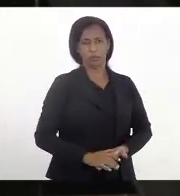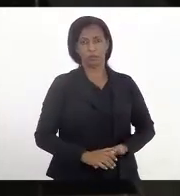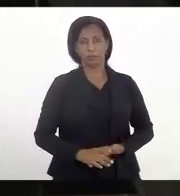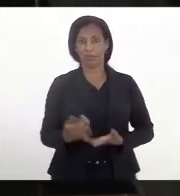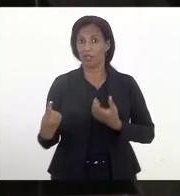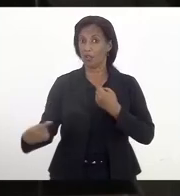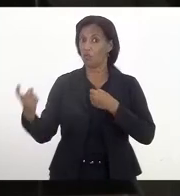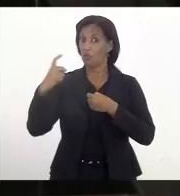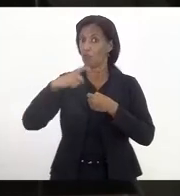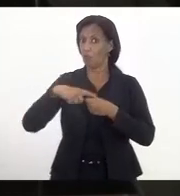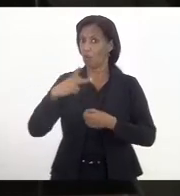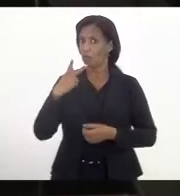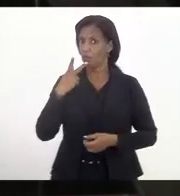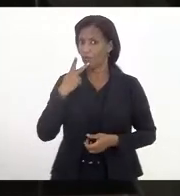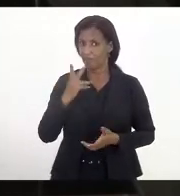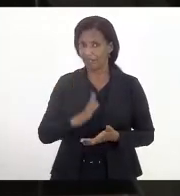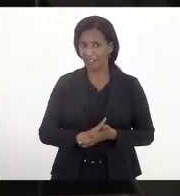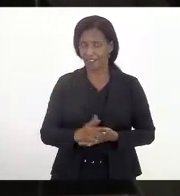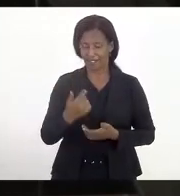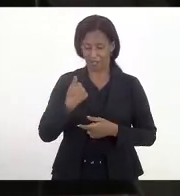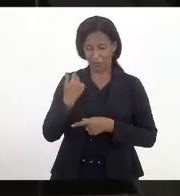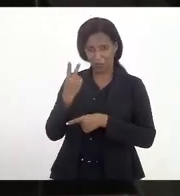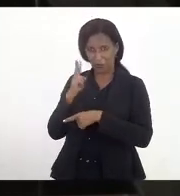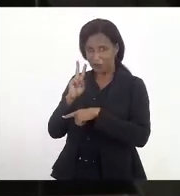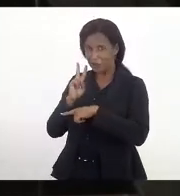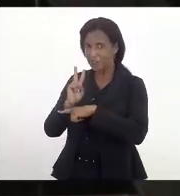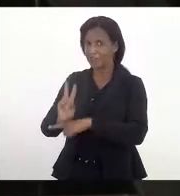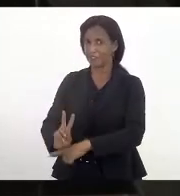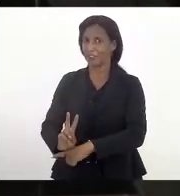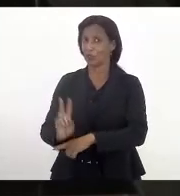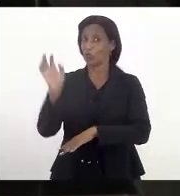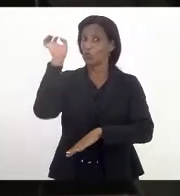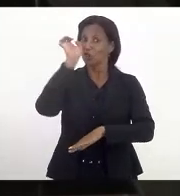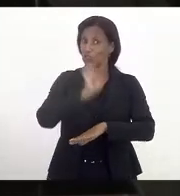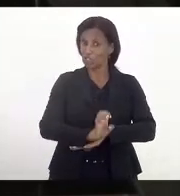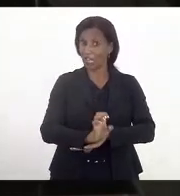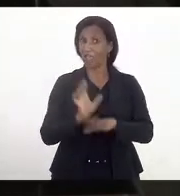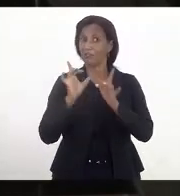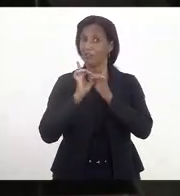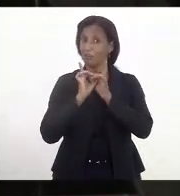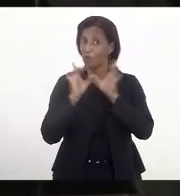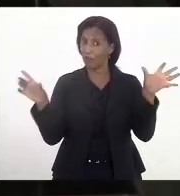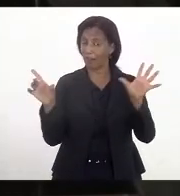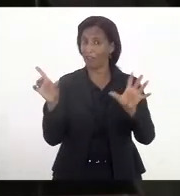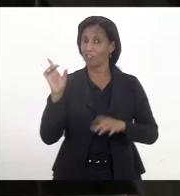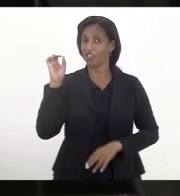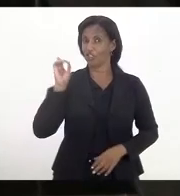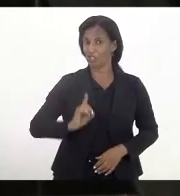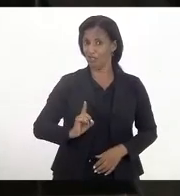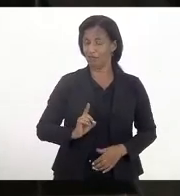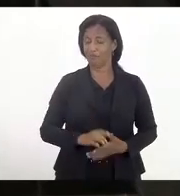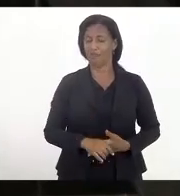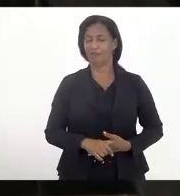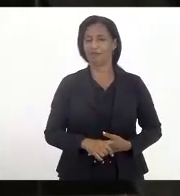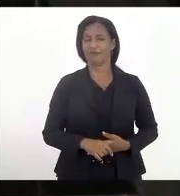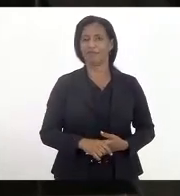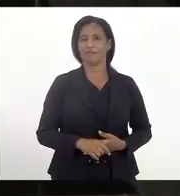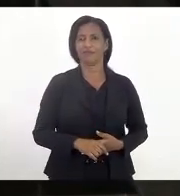som defensor intransigente do Estado democrático de direito